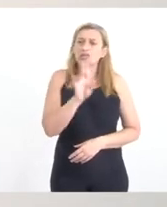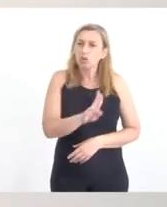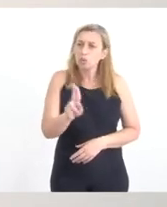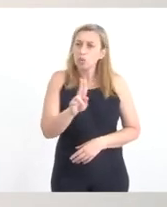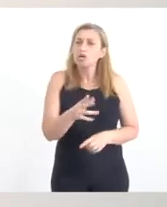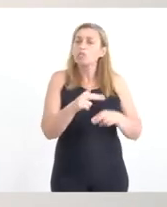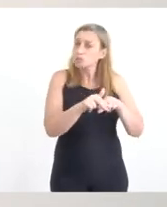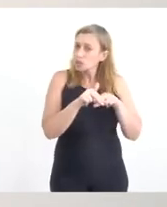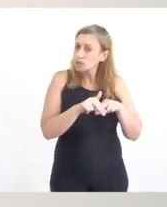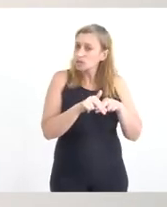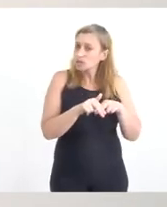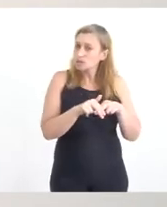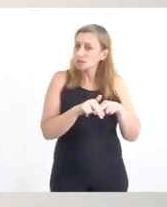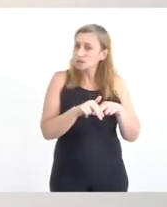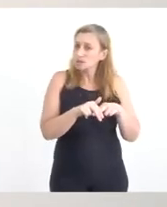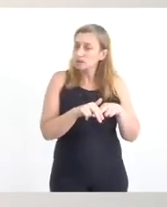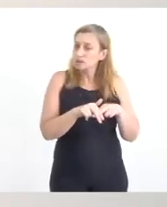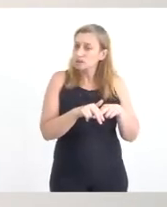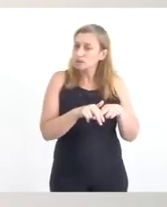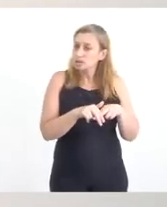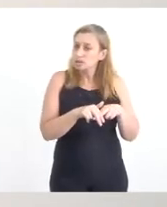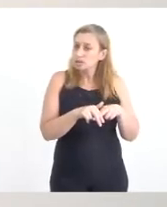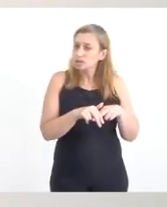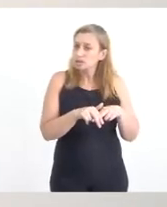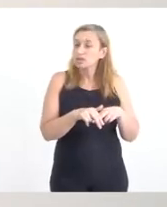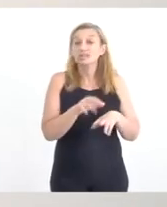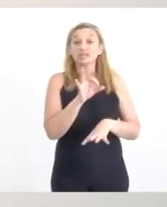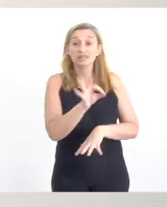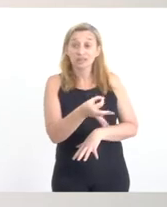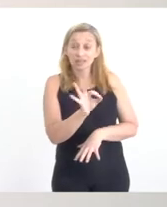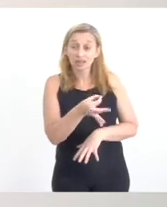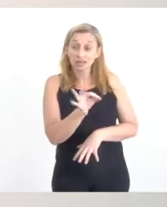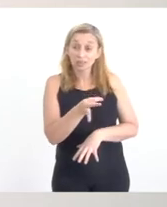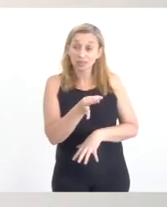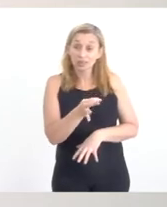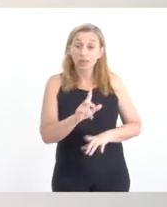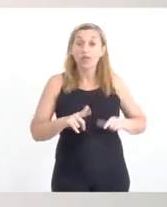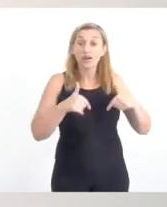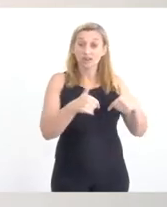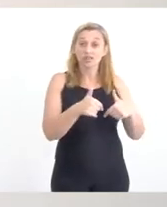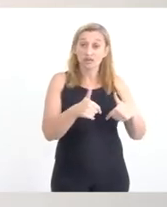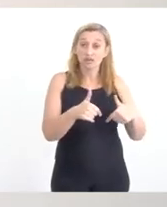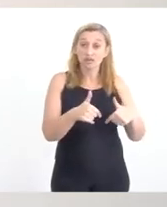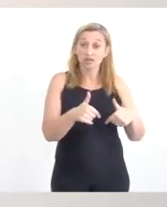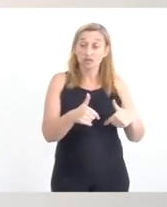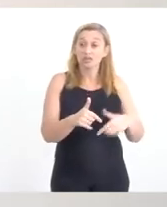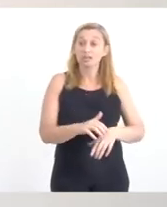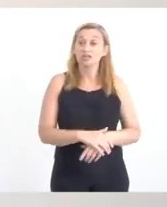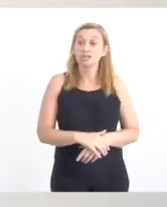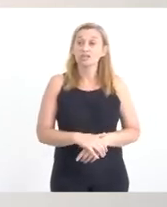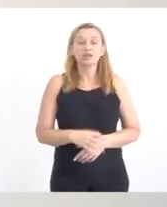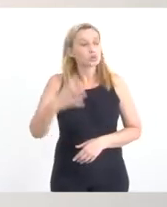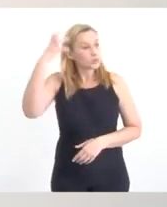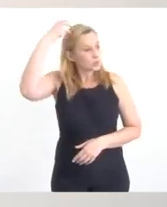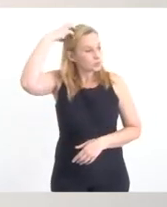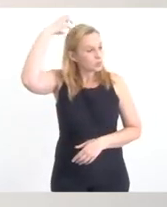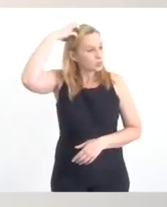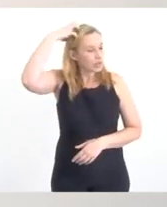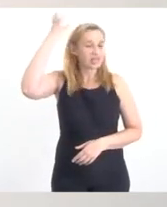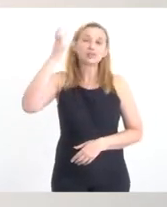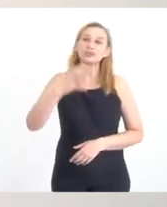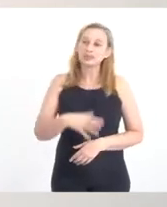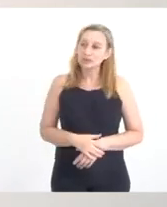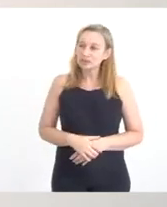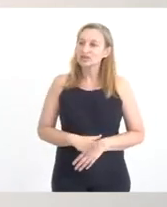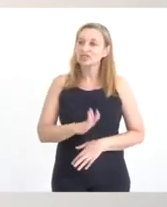utilizado por isso foi é feito uma ação em que os culpados foram